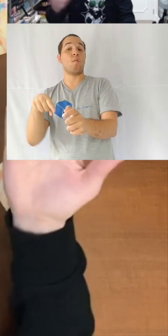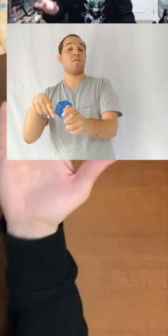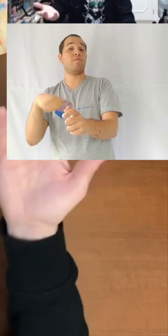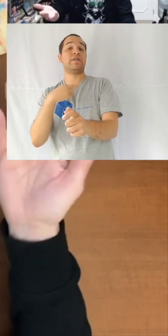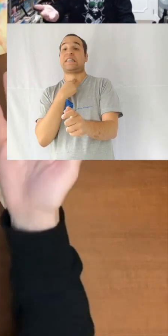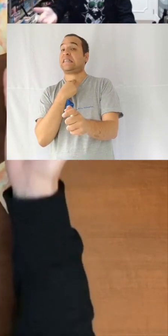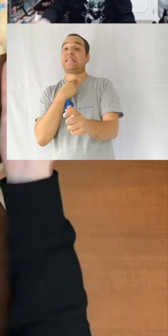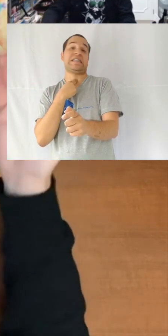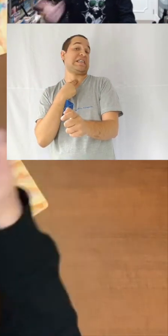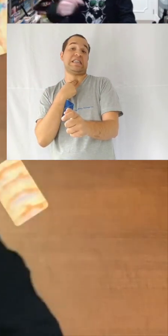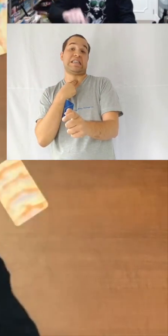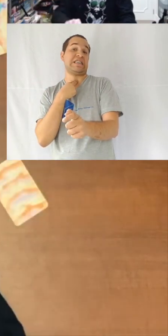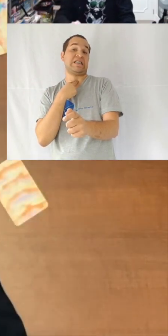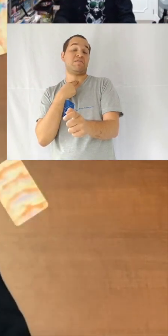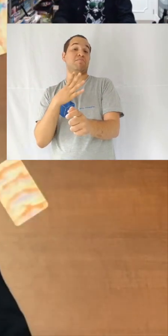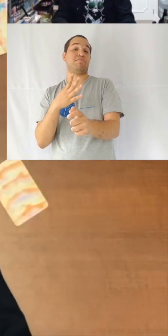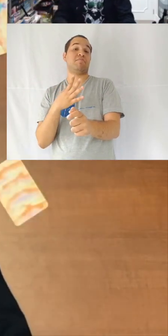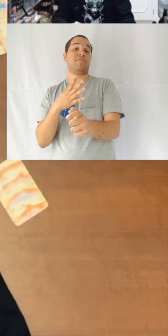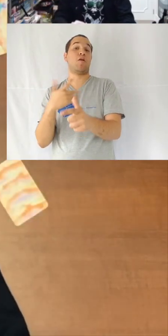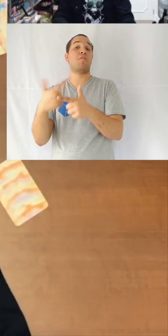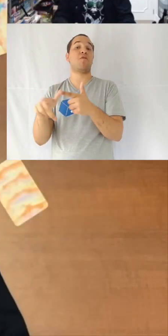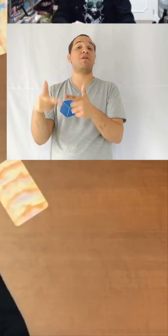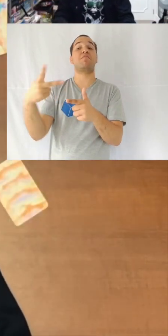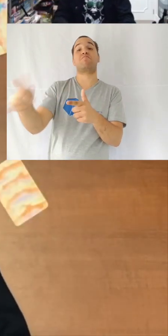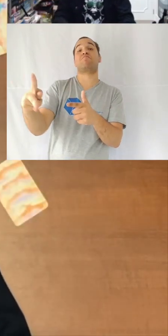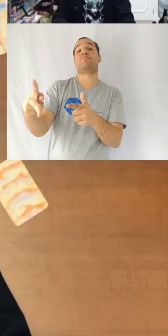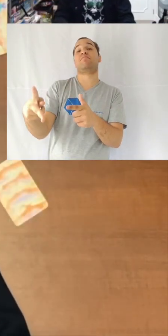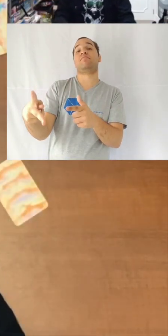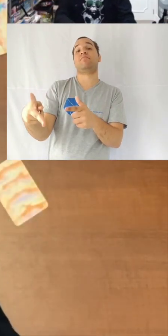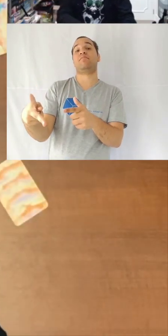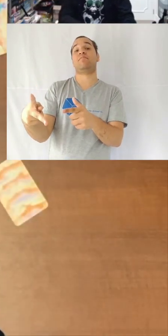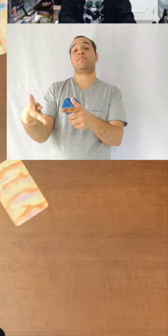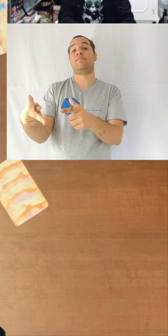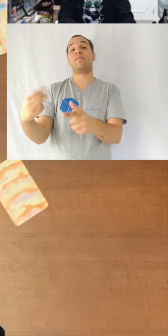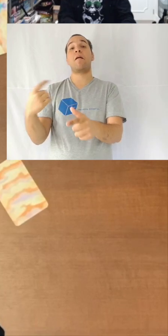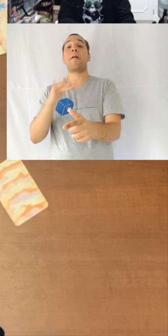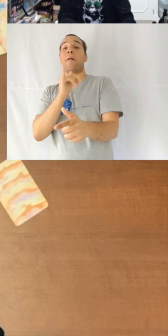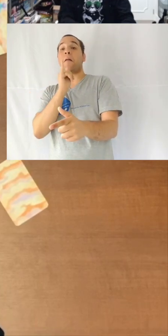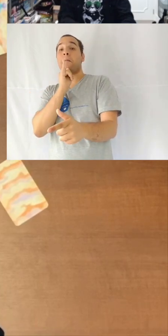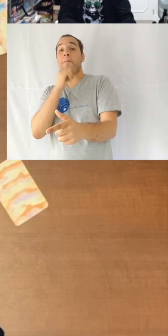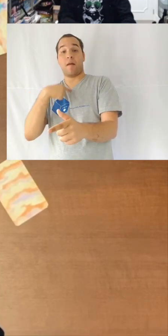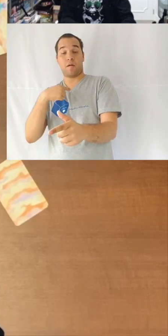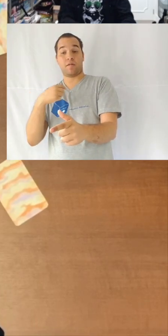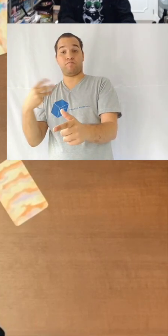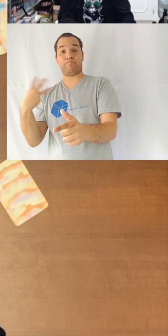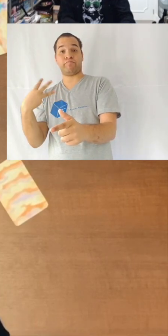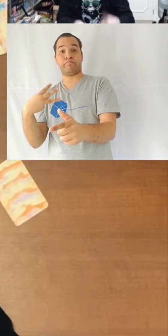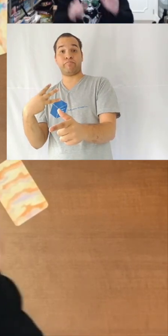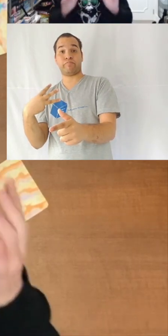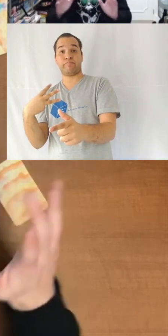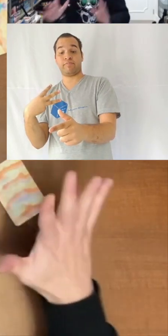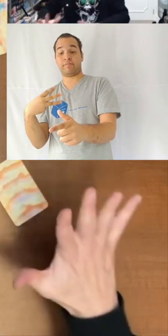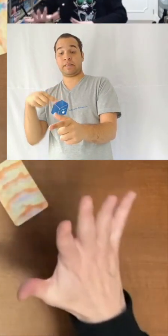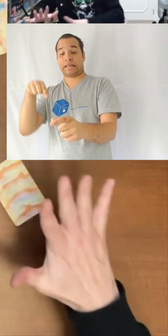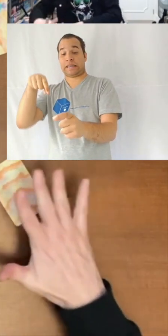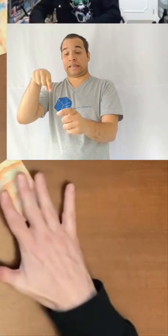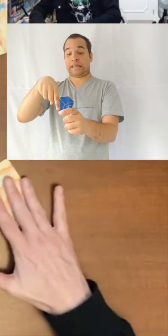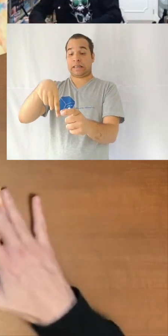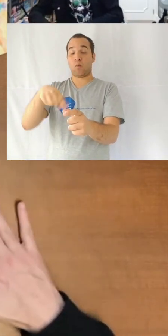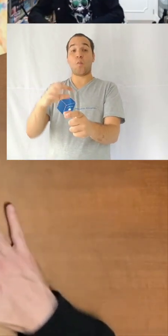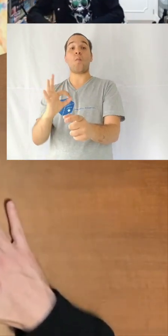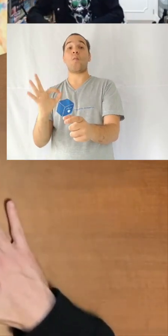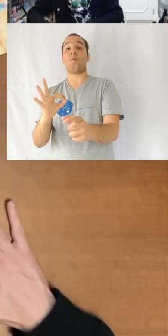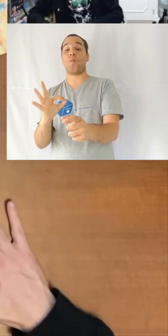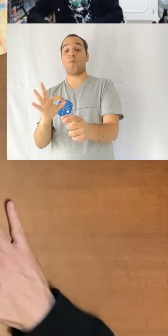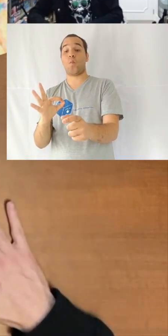aqui. Azar dele. Ele fica com menos opção de compra. Então ele só poderia comprar essas duas, ok? Já, se fosse